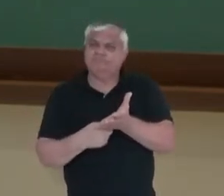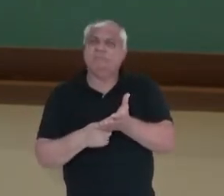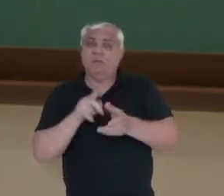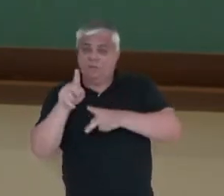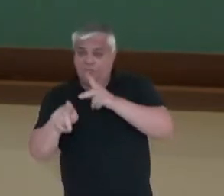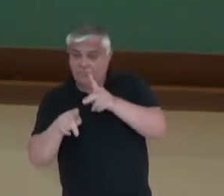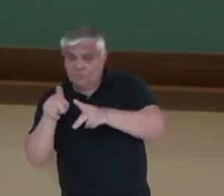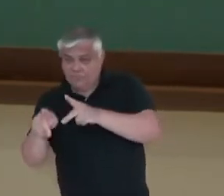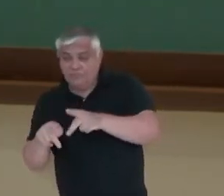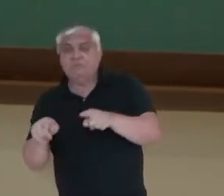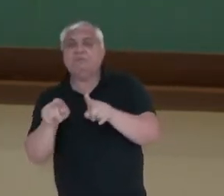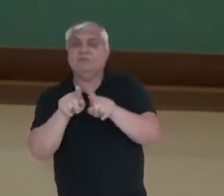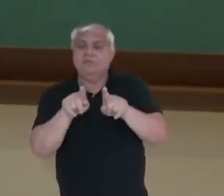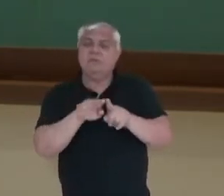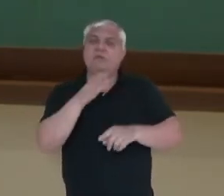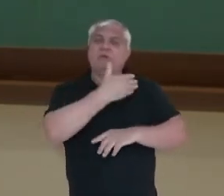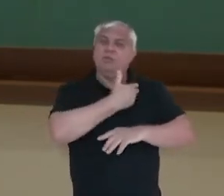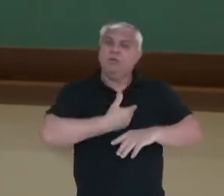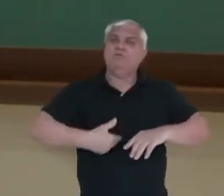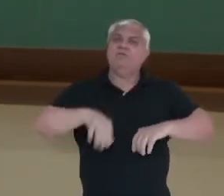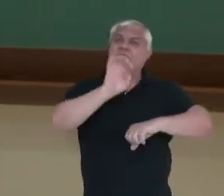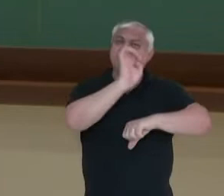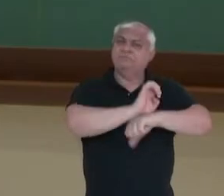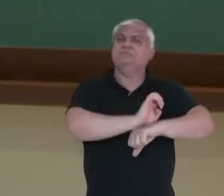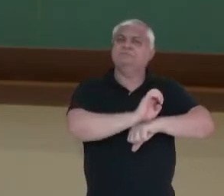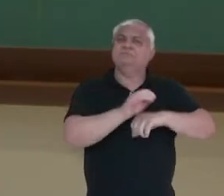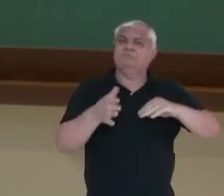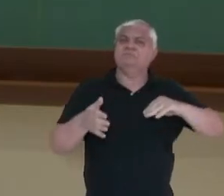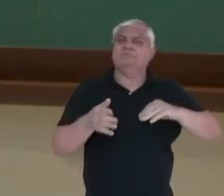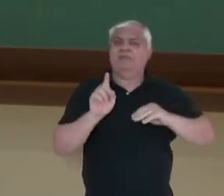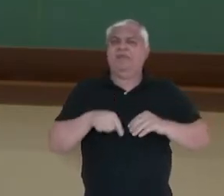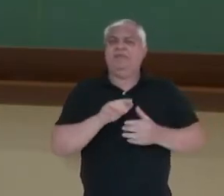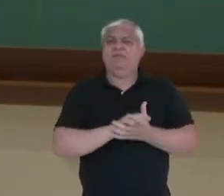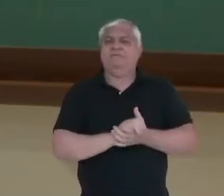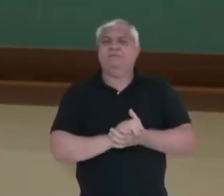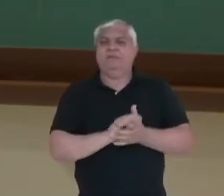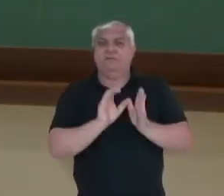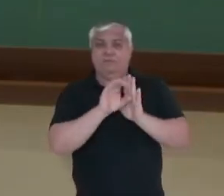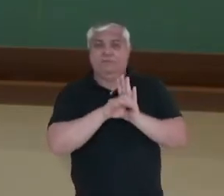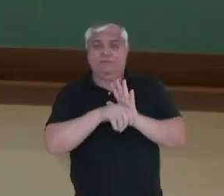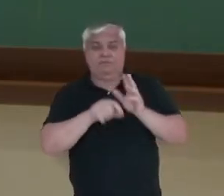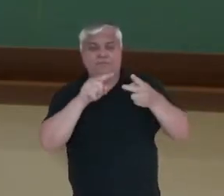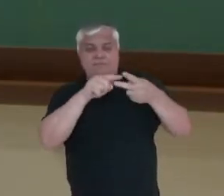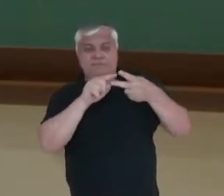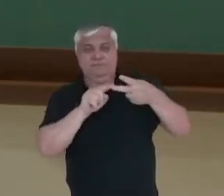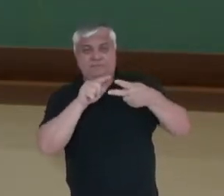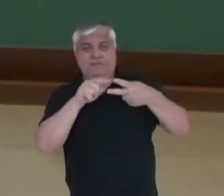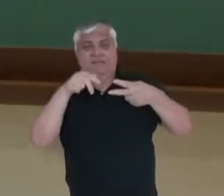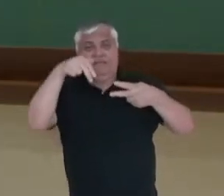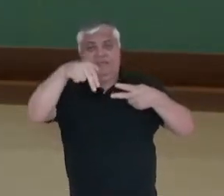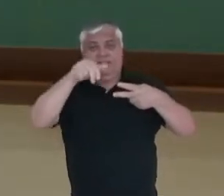e o poder dos estados modernos, tá? Então, esses dois conceitos são importantes: estado de